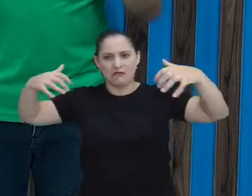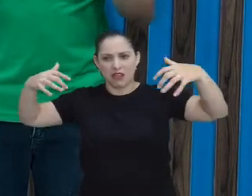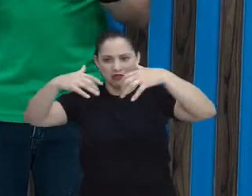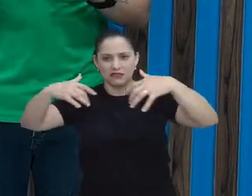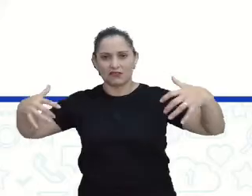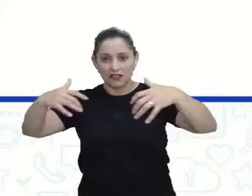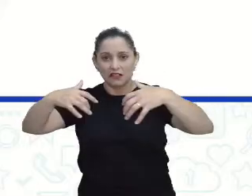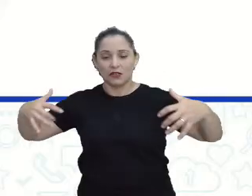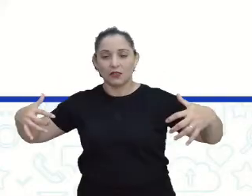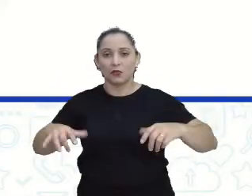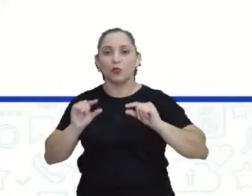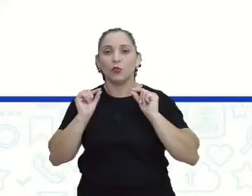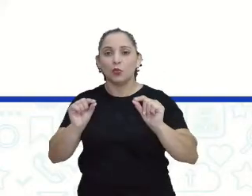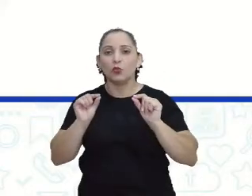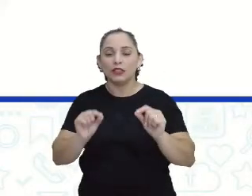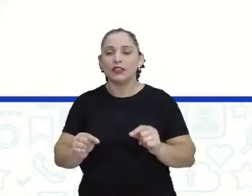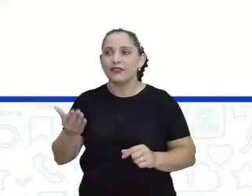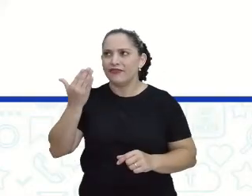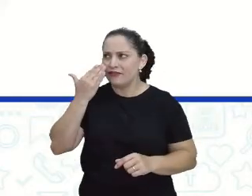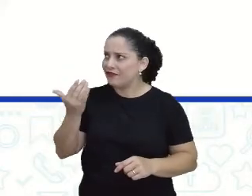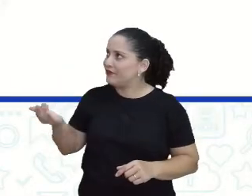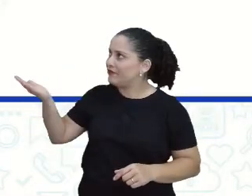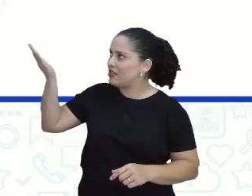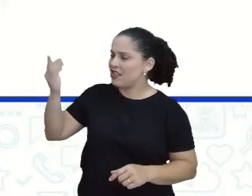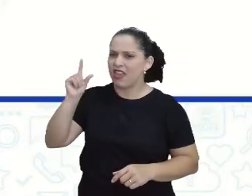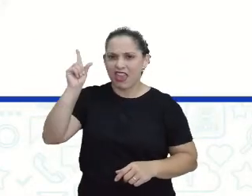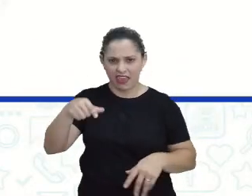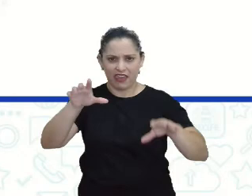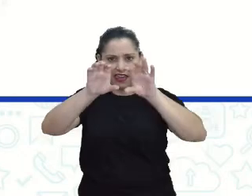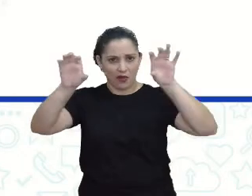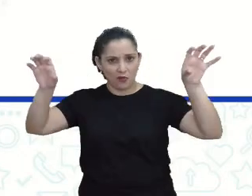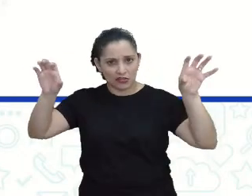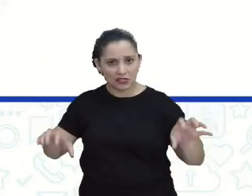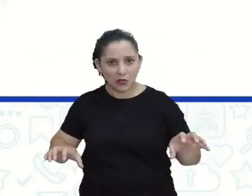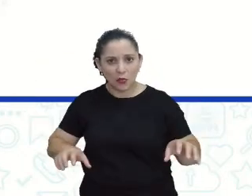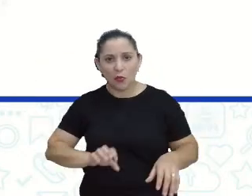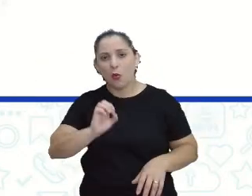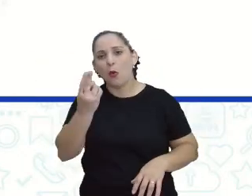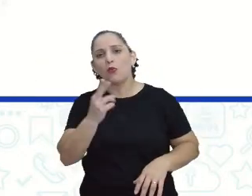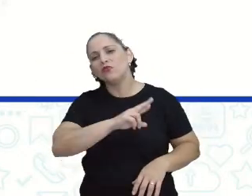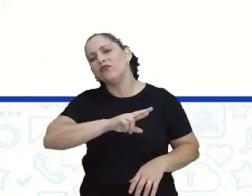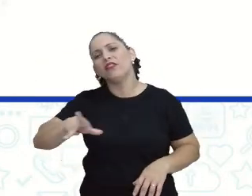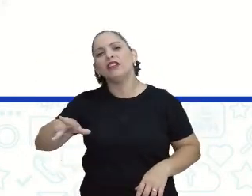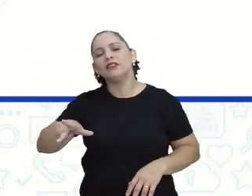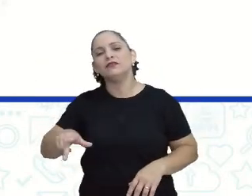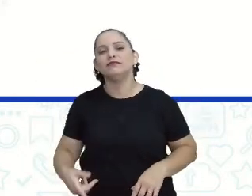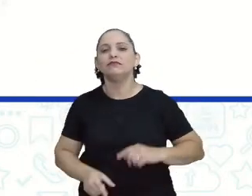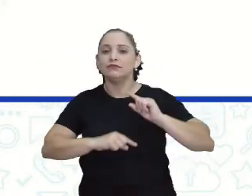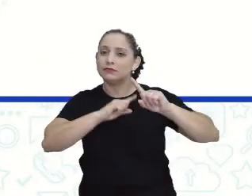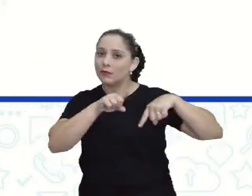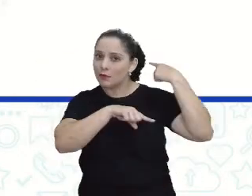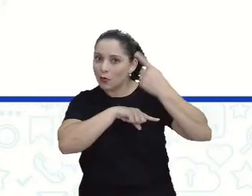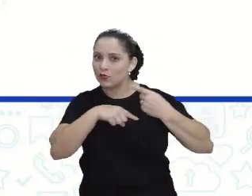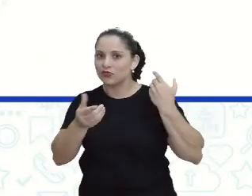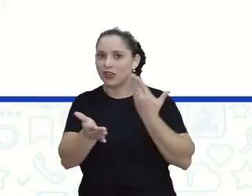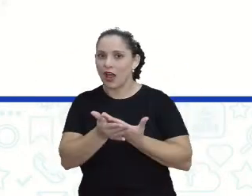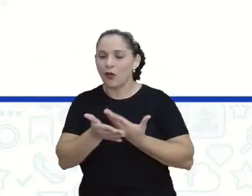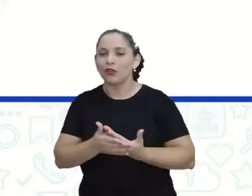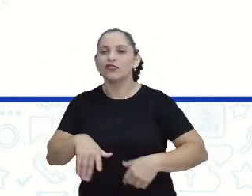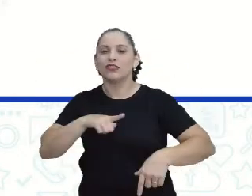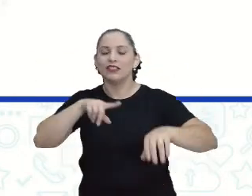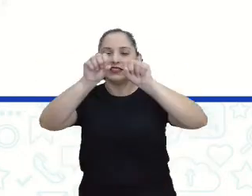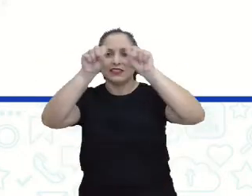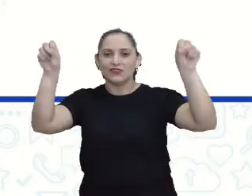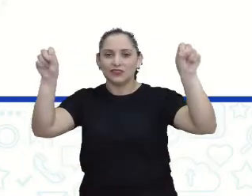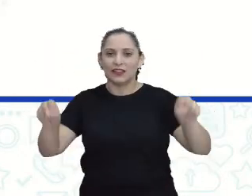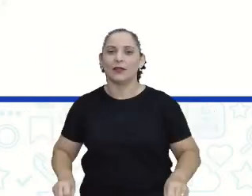você está vendo na tela é ou não uma equação. A gente vai ver até em próximas aulas, né, Pedro? Sistemas de equações. Mas vamos olhar para